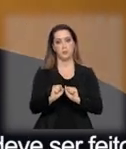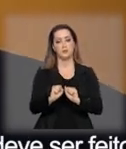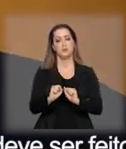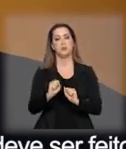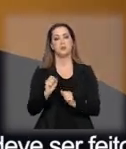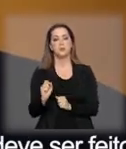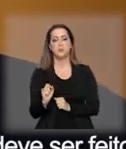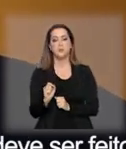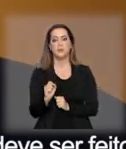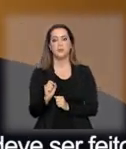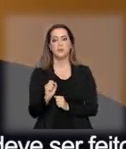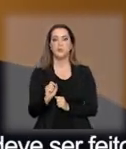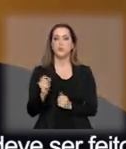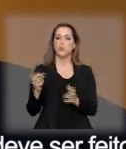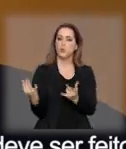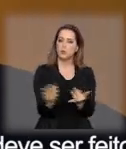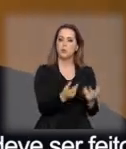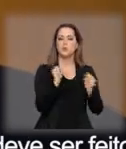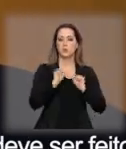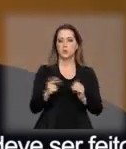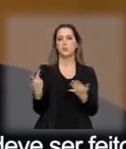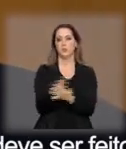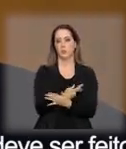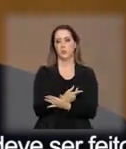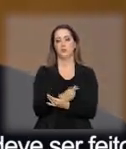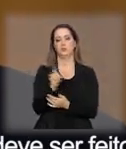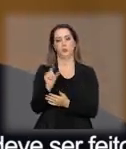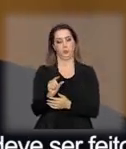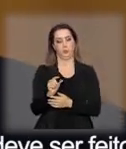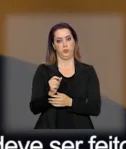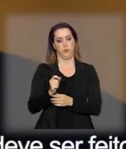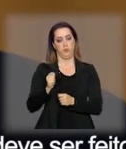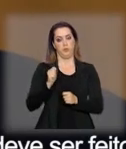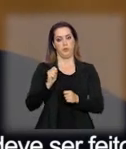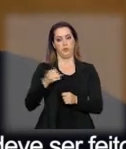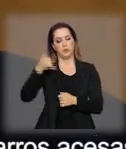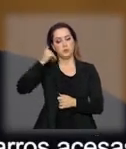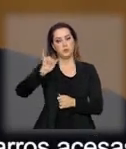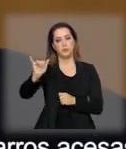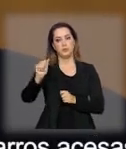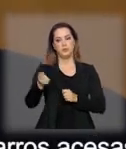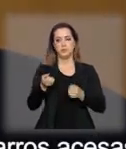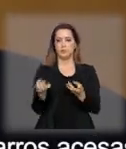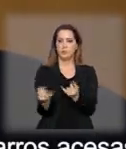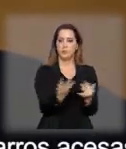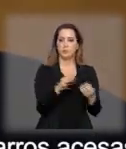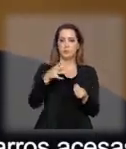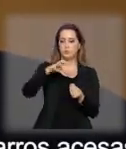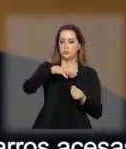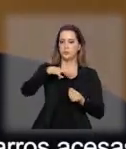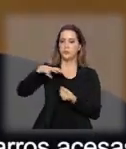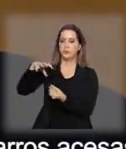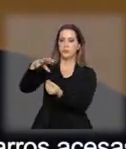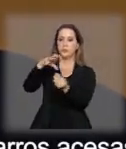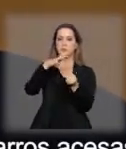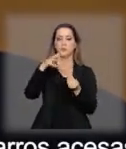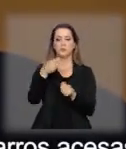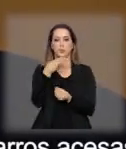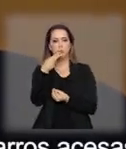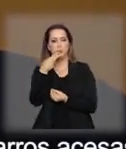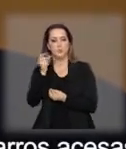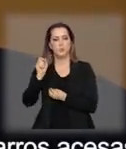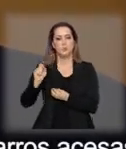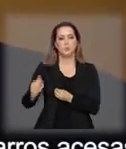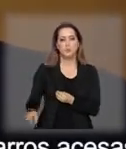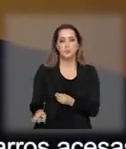ambientais do seu município se autorizado o acero deve ser feito evite acender fogueiras soltar